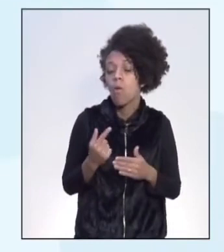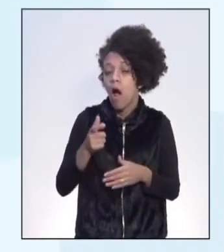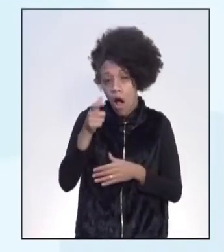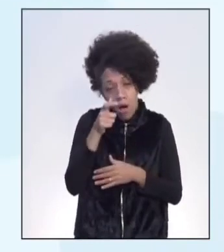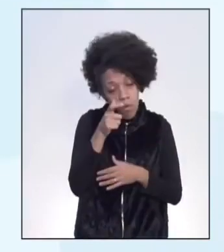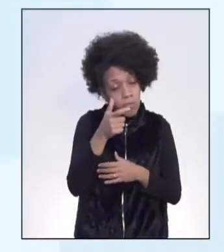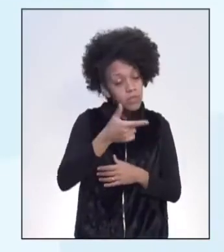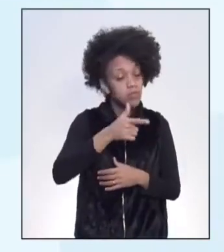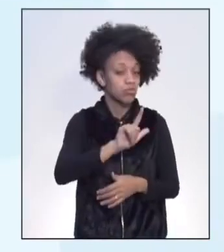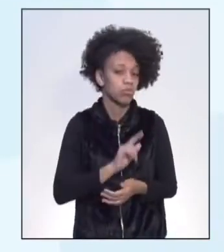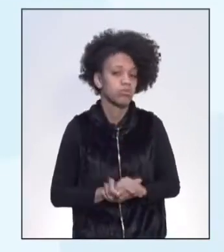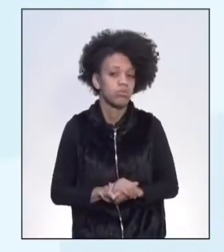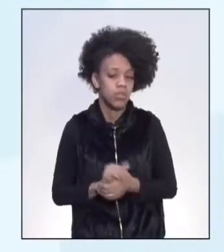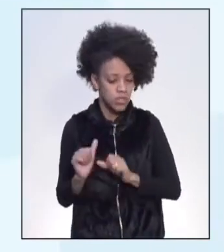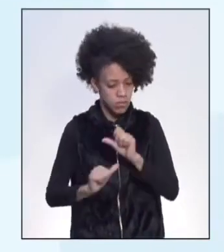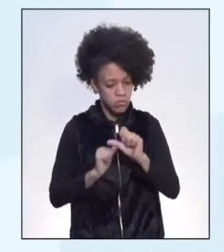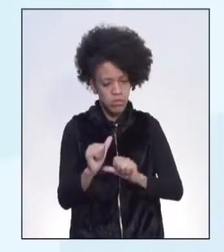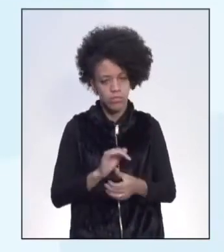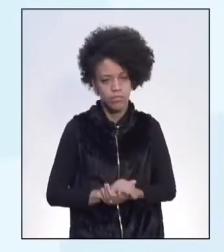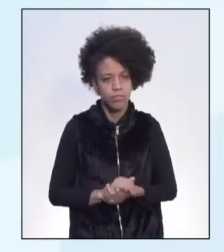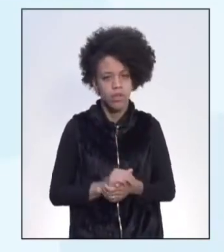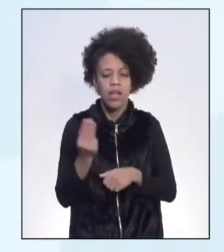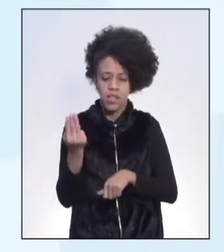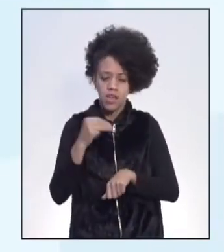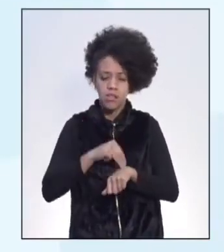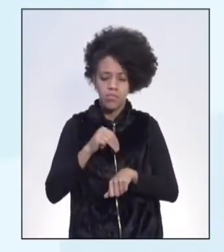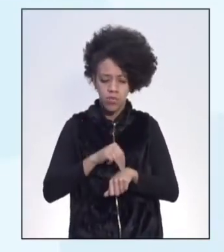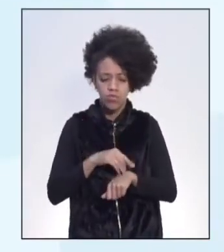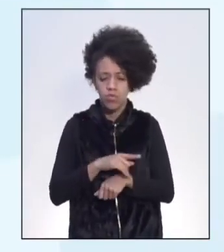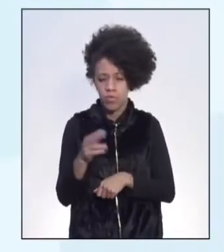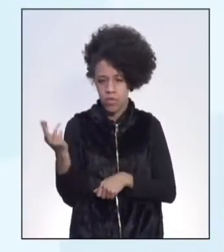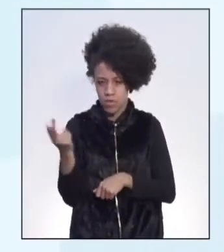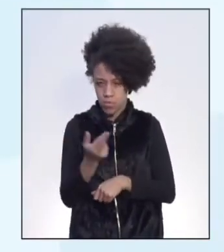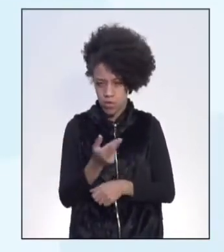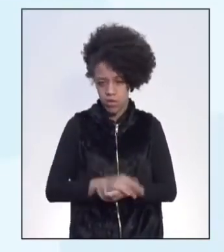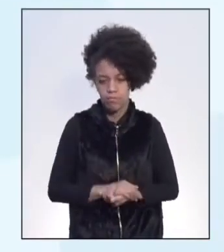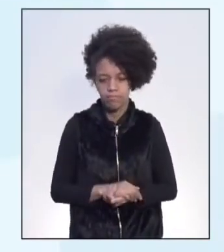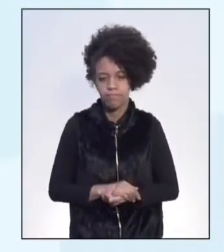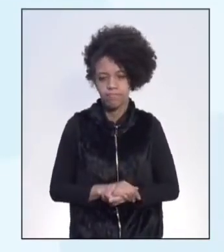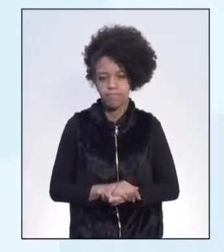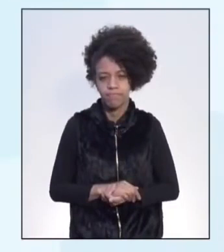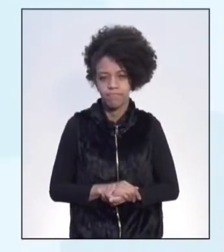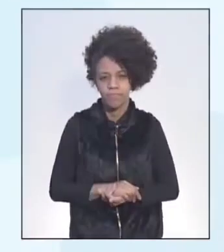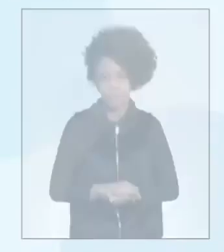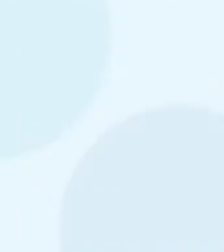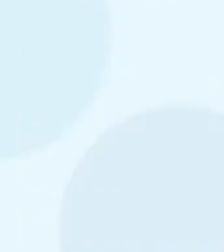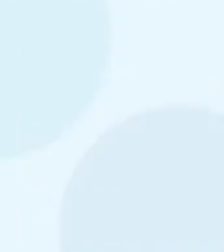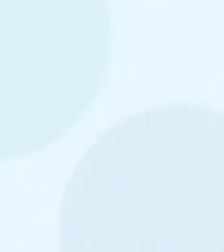de outras? Tá? Então, aí 3 minutinhos para vocês responderem. Tudo bem?